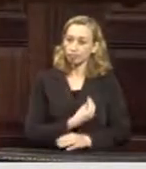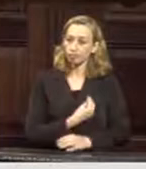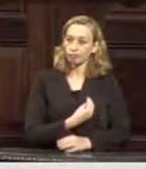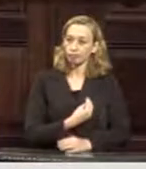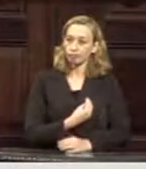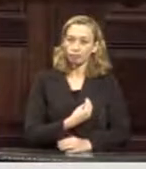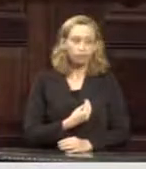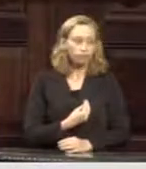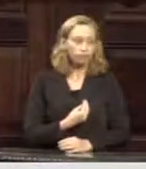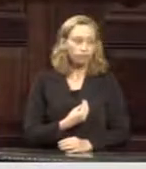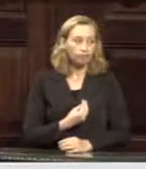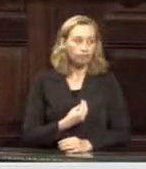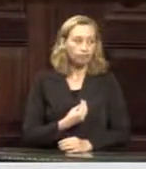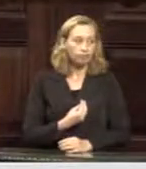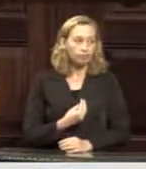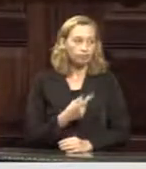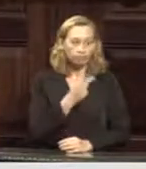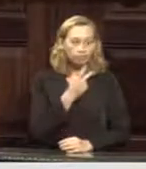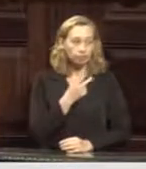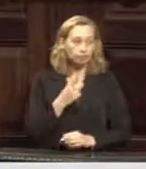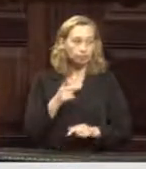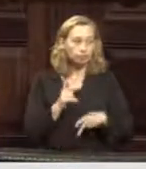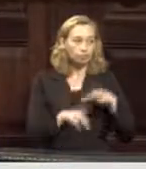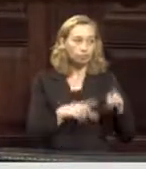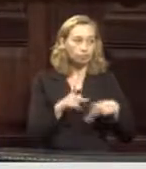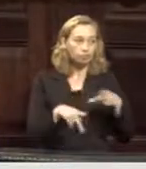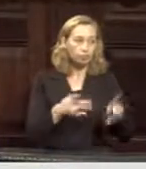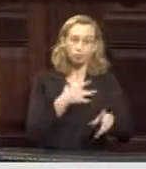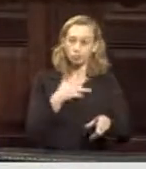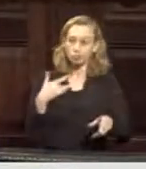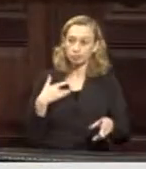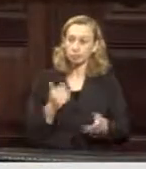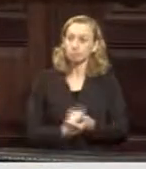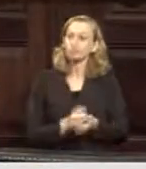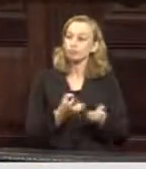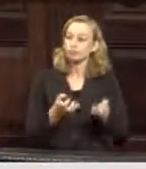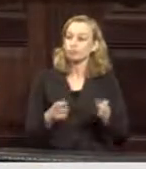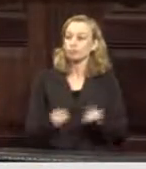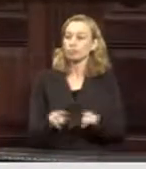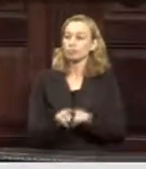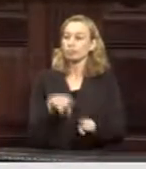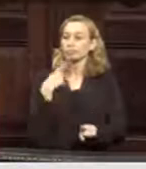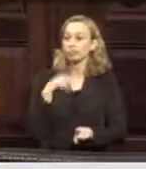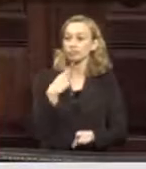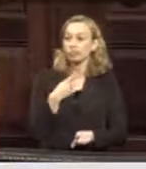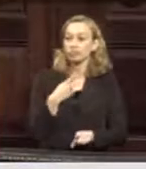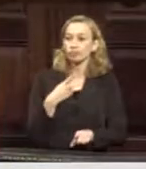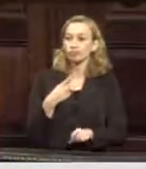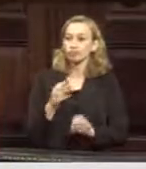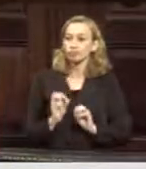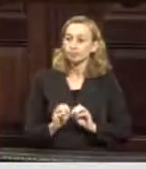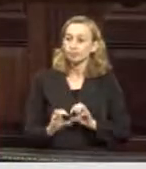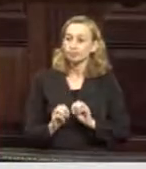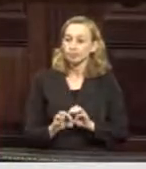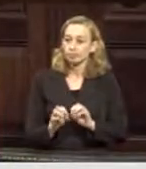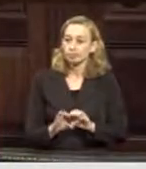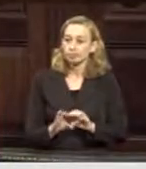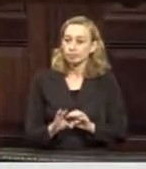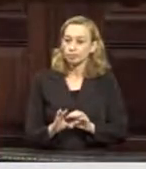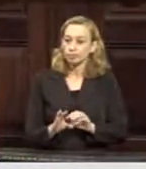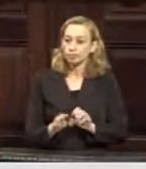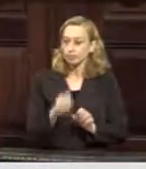Eu quero falar sobre uma dimensão do problema da educação pública no Estado, tomando como